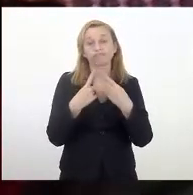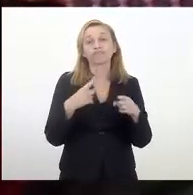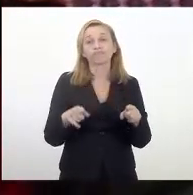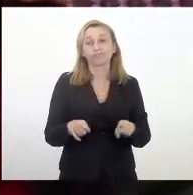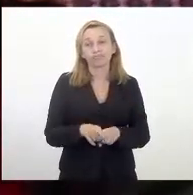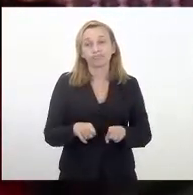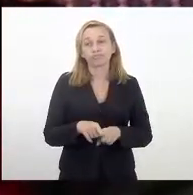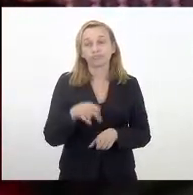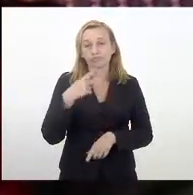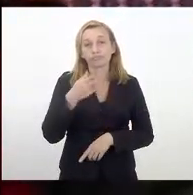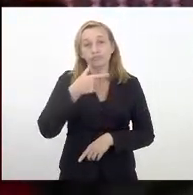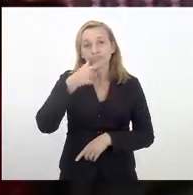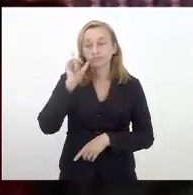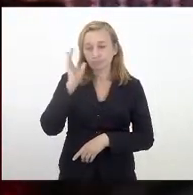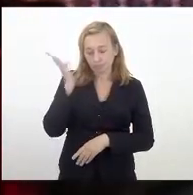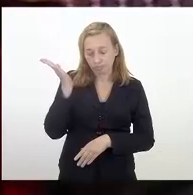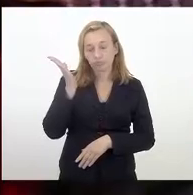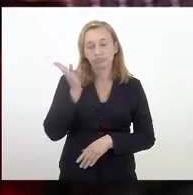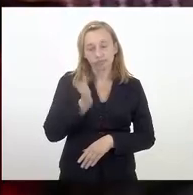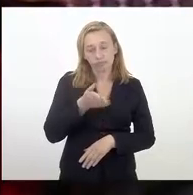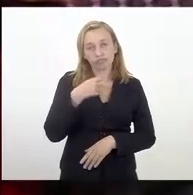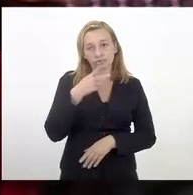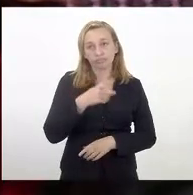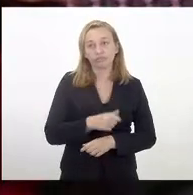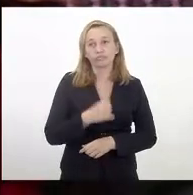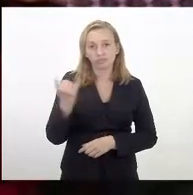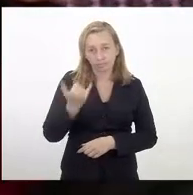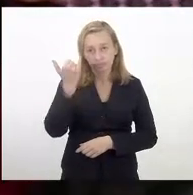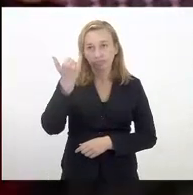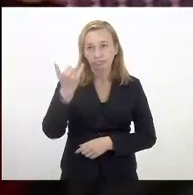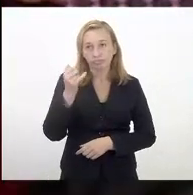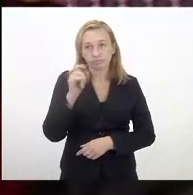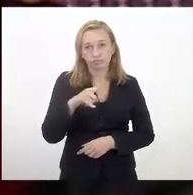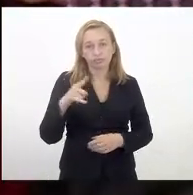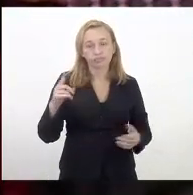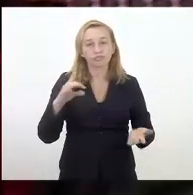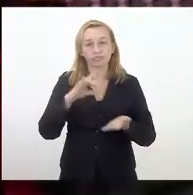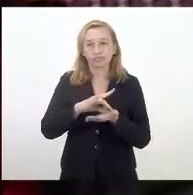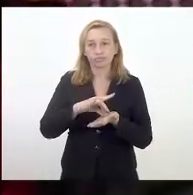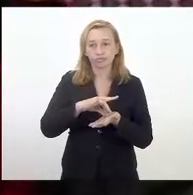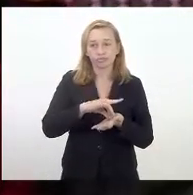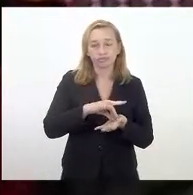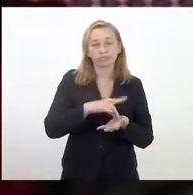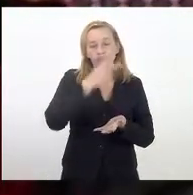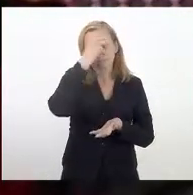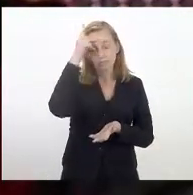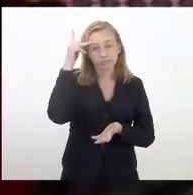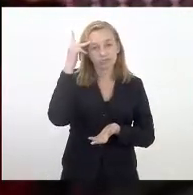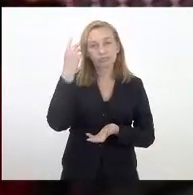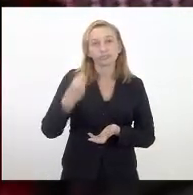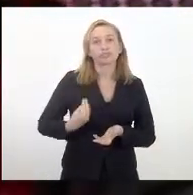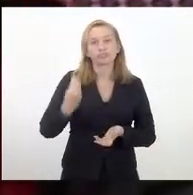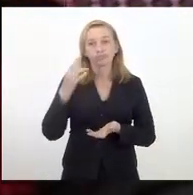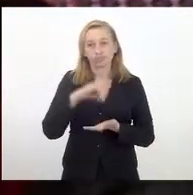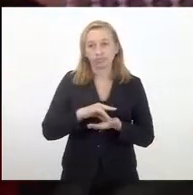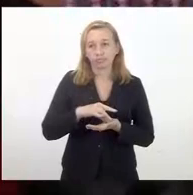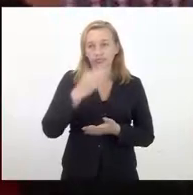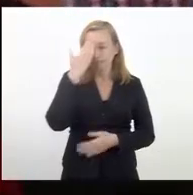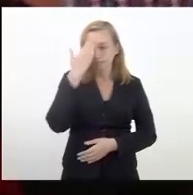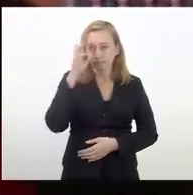dizia ontem isso né o diálogo é importante que é a pura realidade das pessoas da vida real